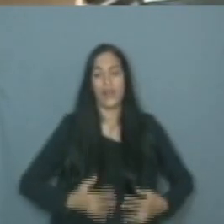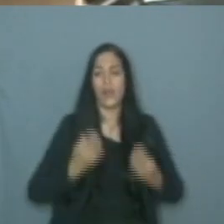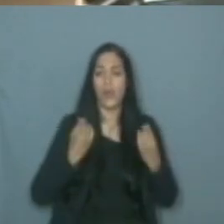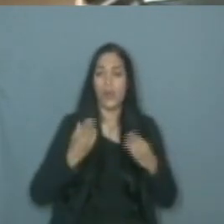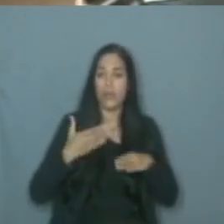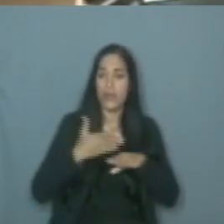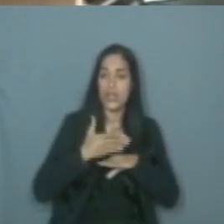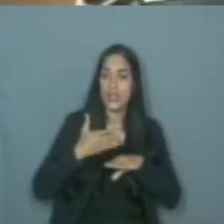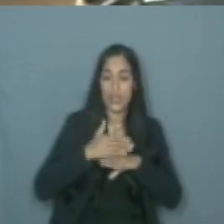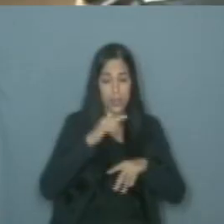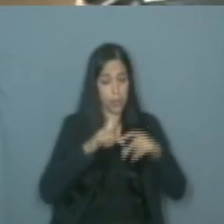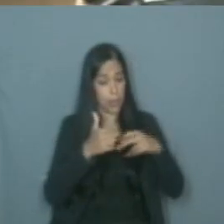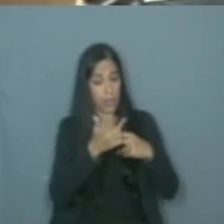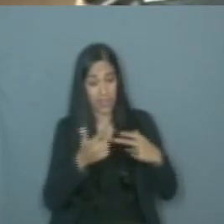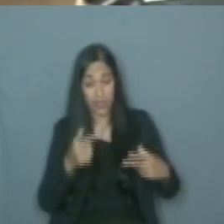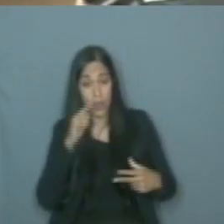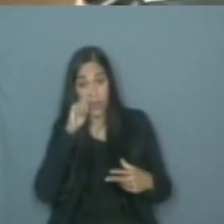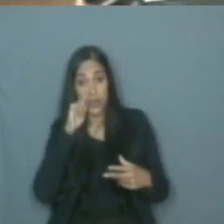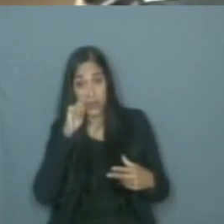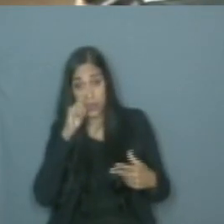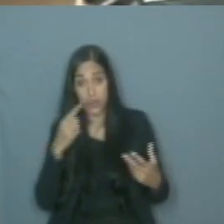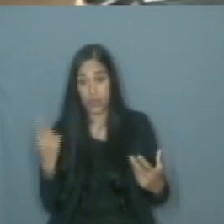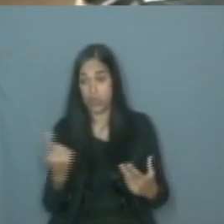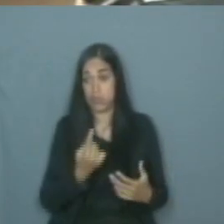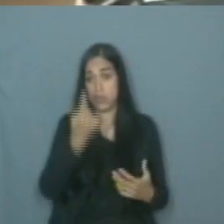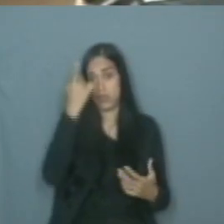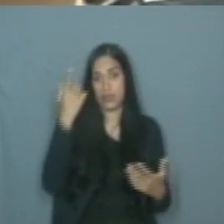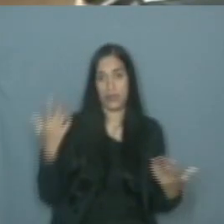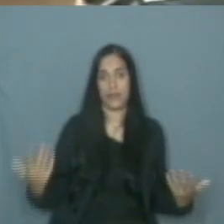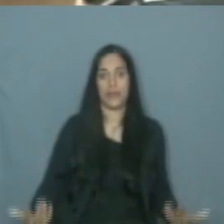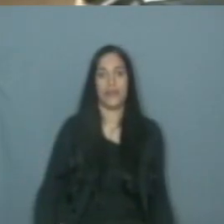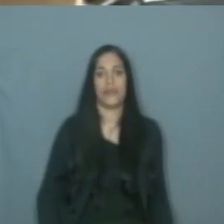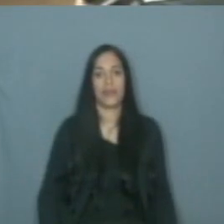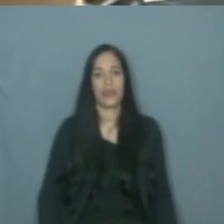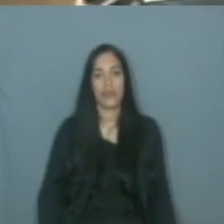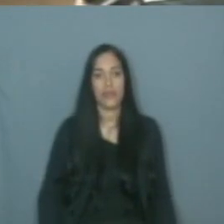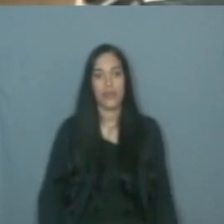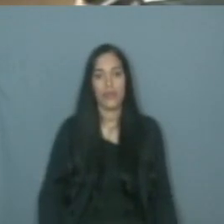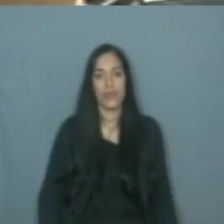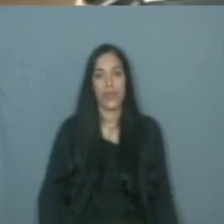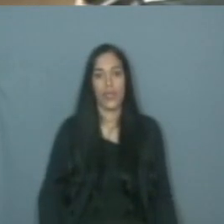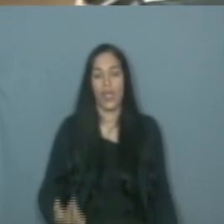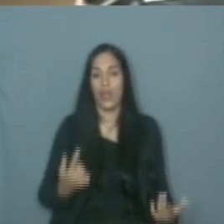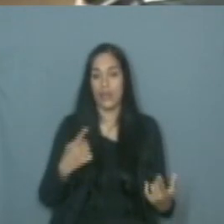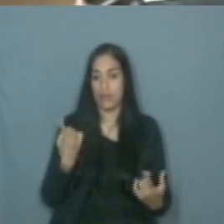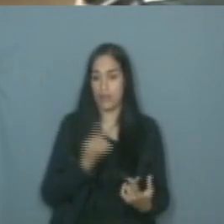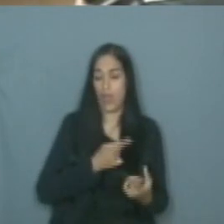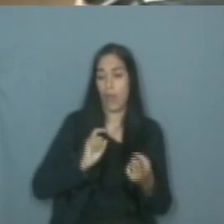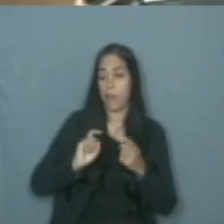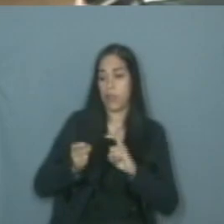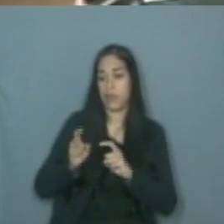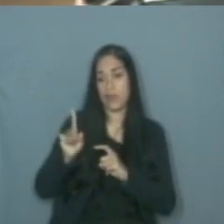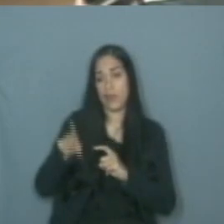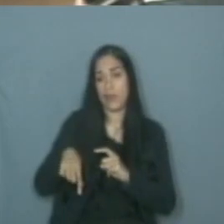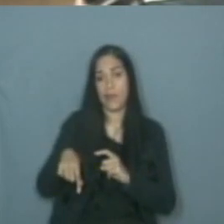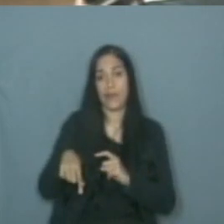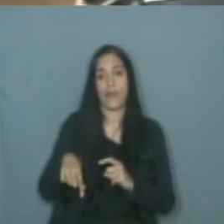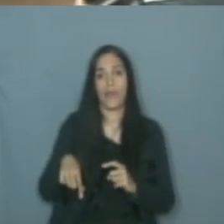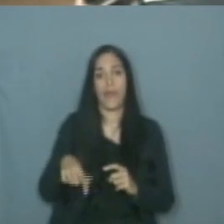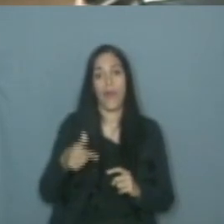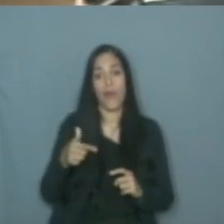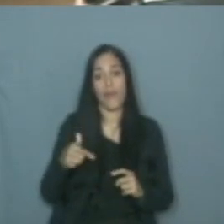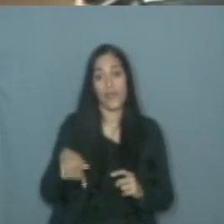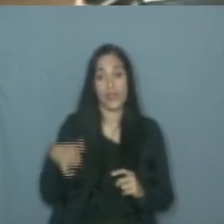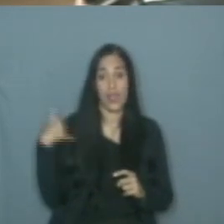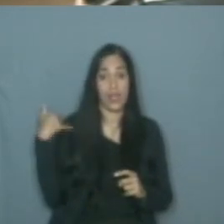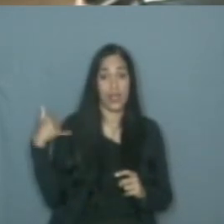a um material de alto risco como esse? Então é surreal a gente estar discutindo isso aqui. Eu tenho 27 anos